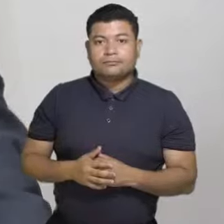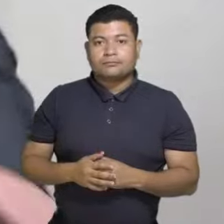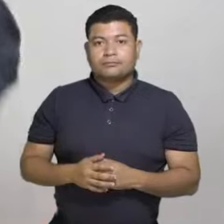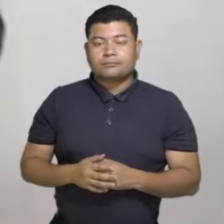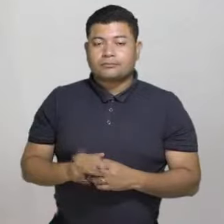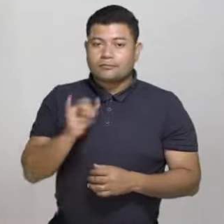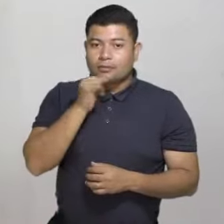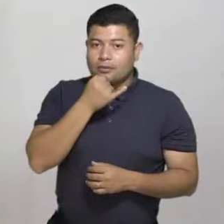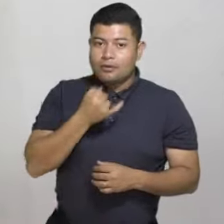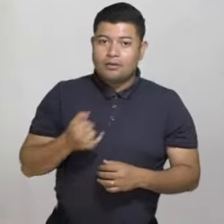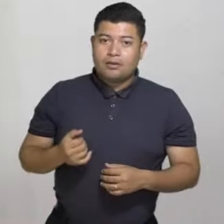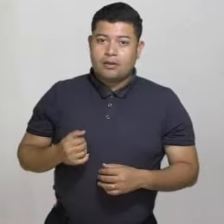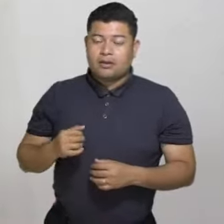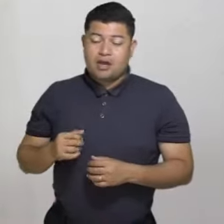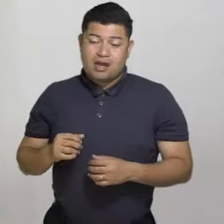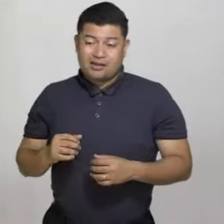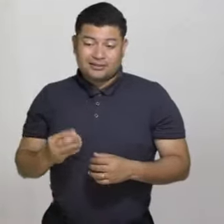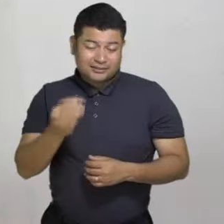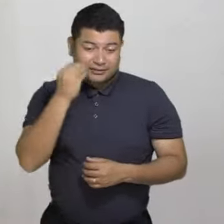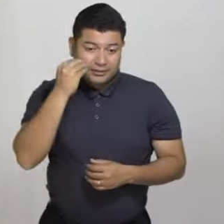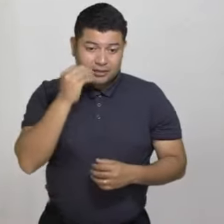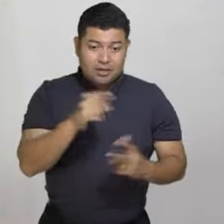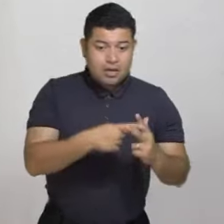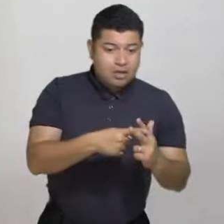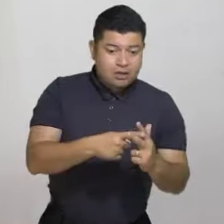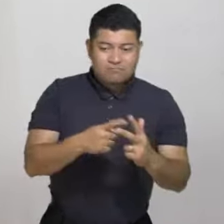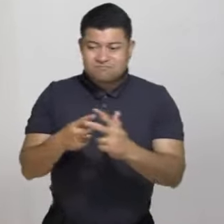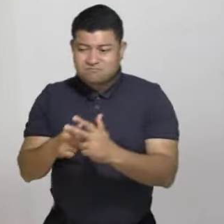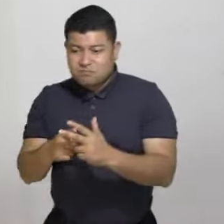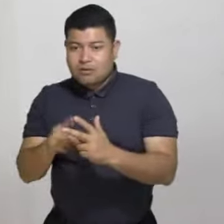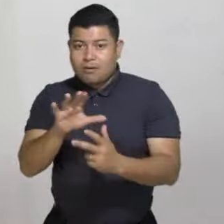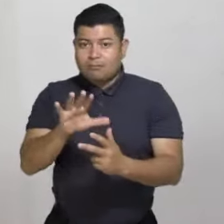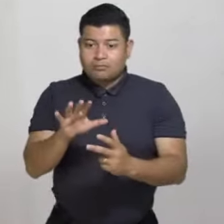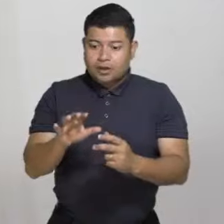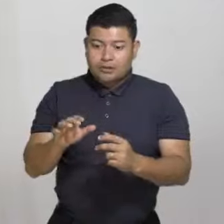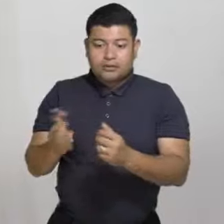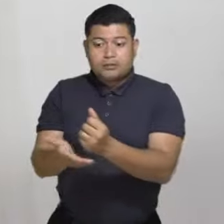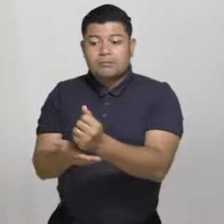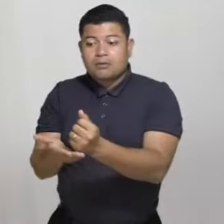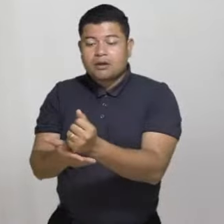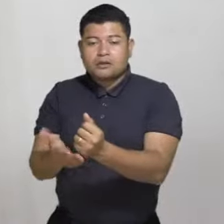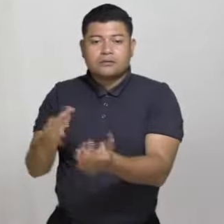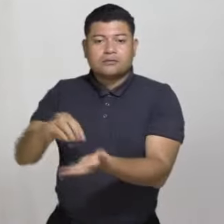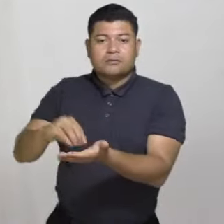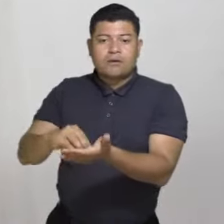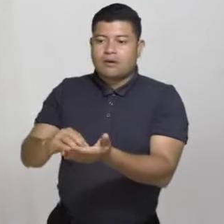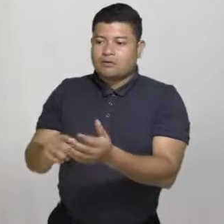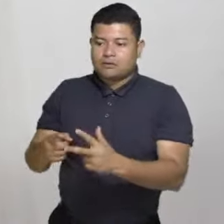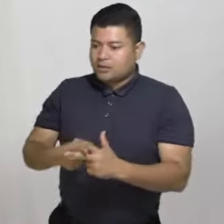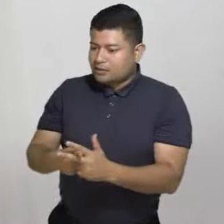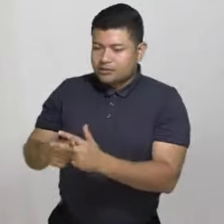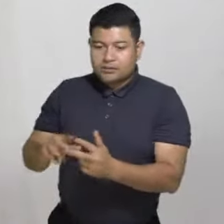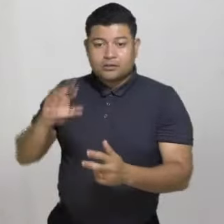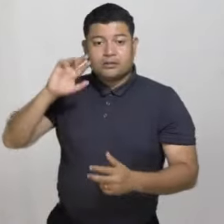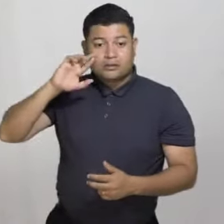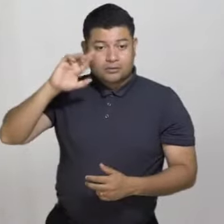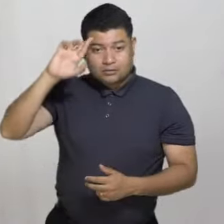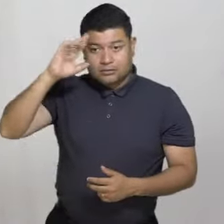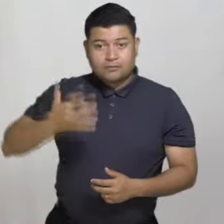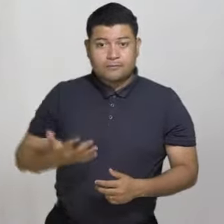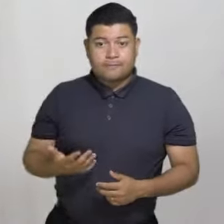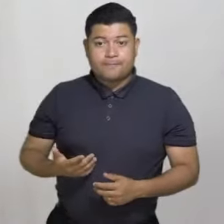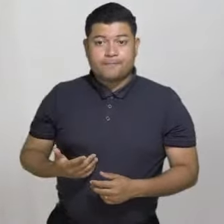Você faz remendo daqui, de lá, mas não se ataca o problema. Aliás,